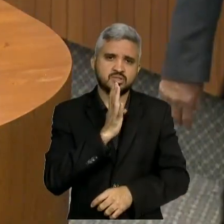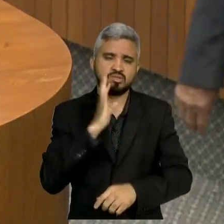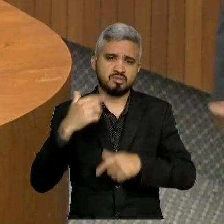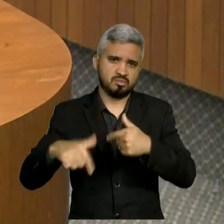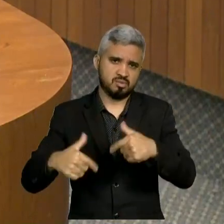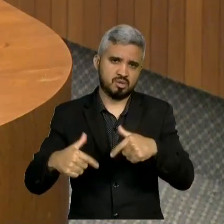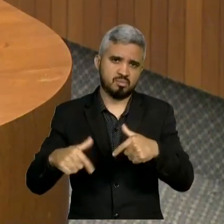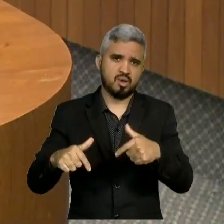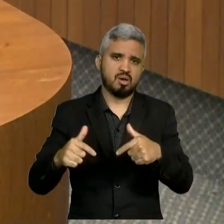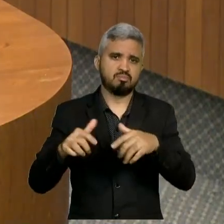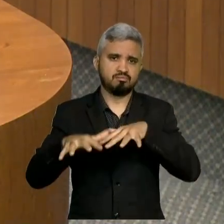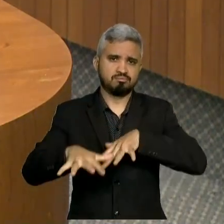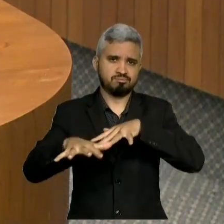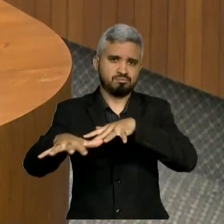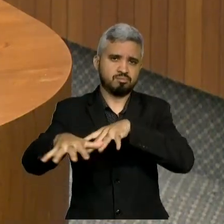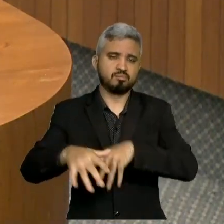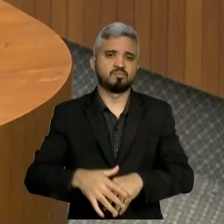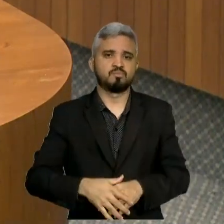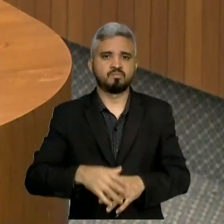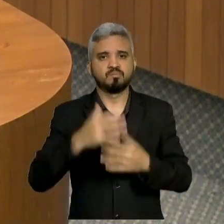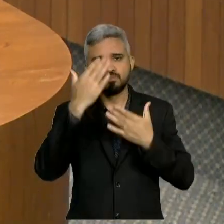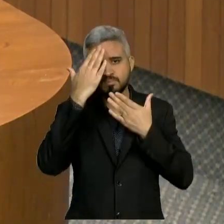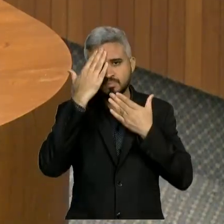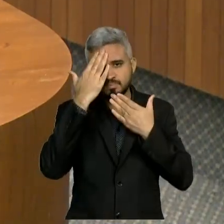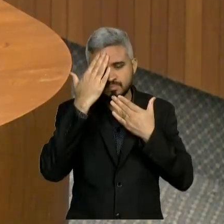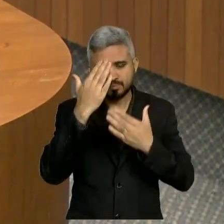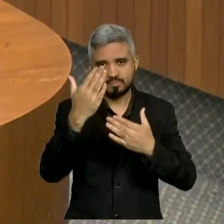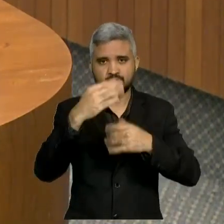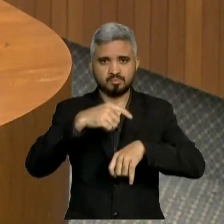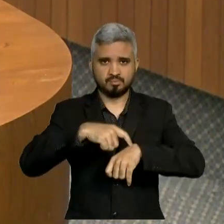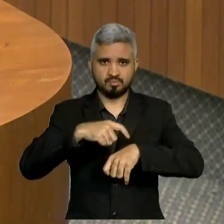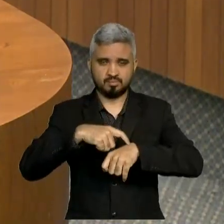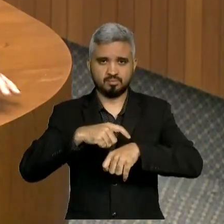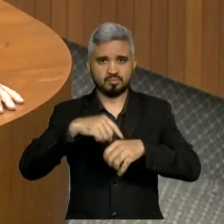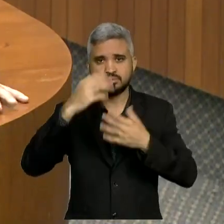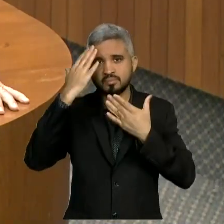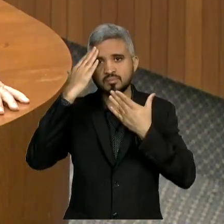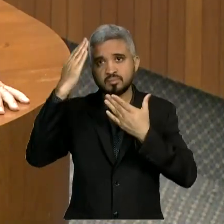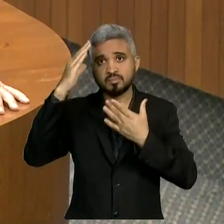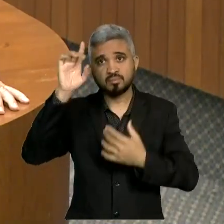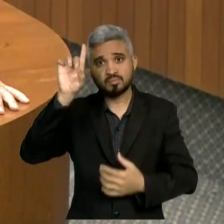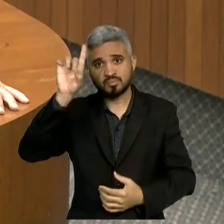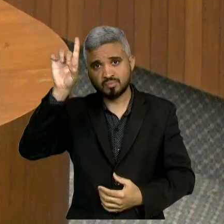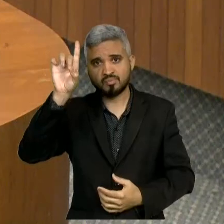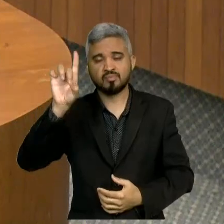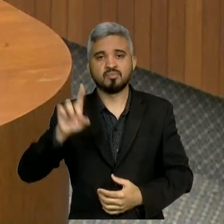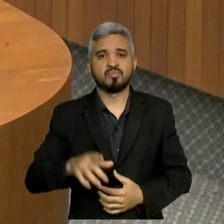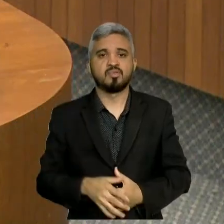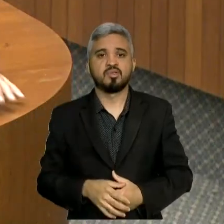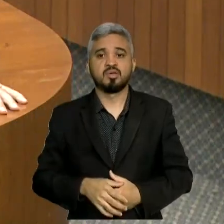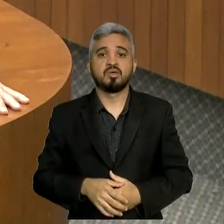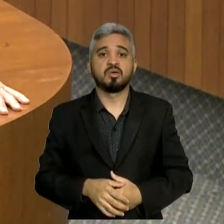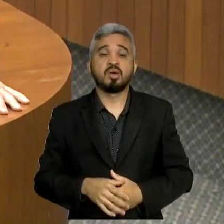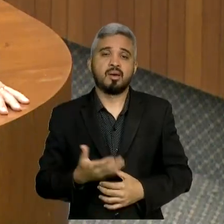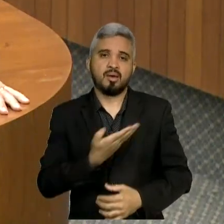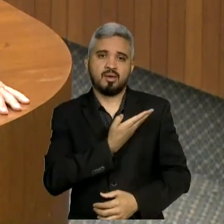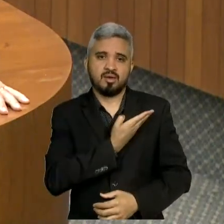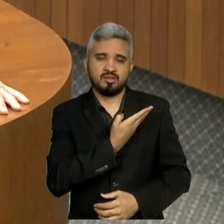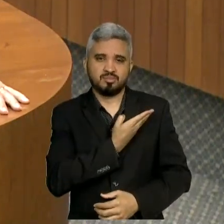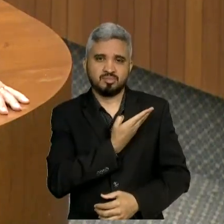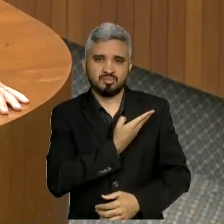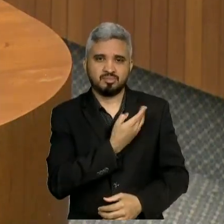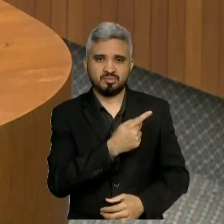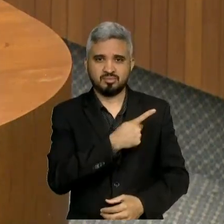No mais, agradeço pela oportunidade, agradeço a Deus por ter me presenteado com a amizade desses